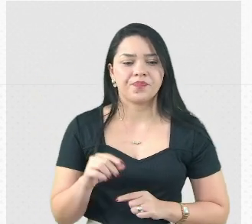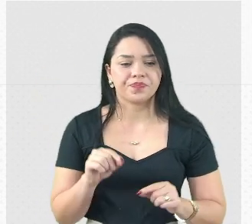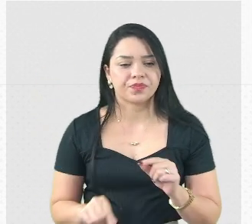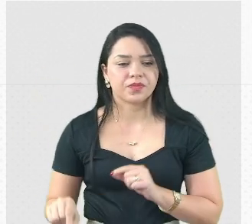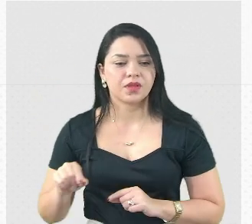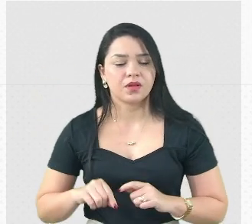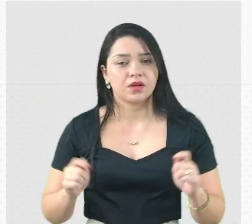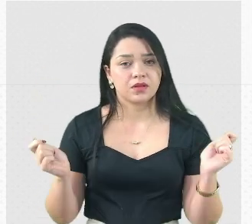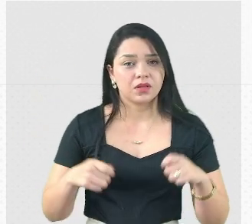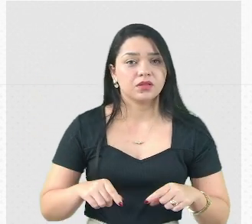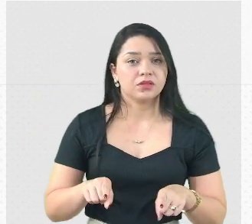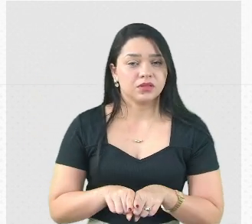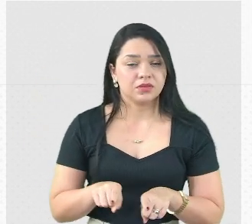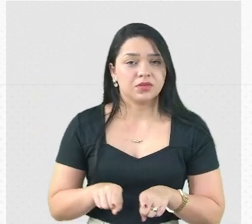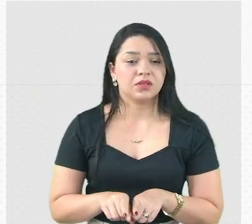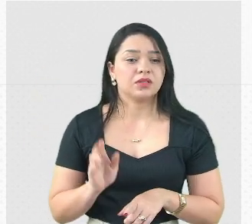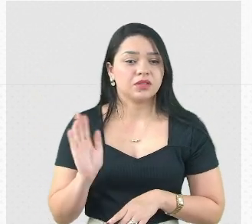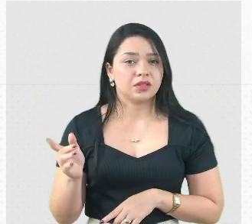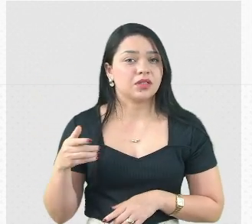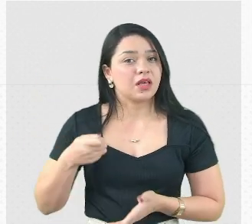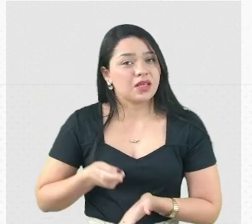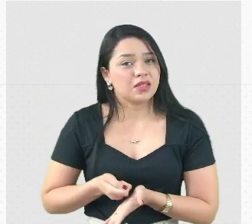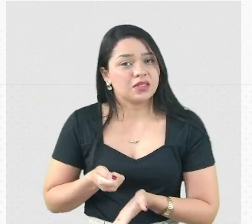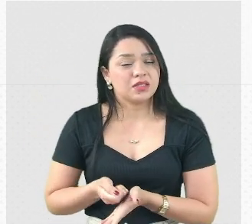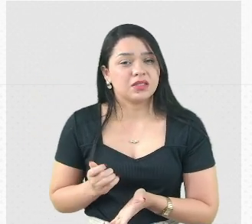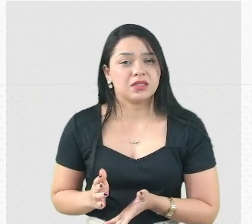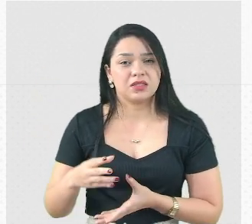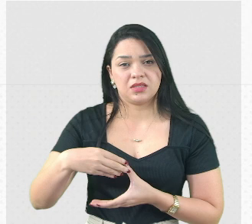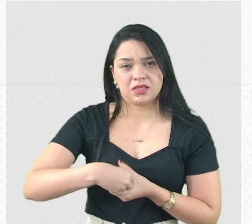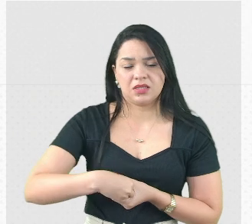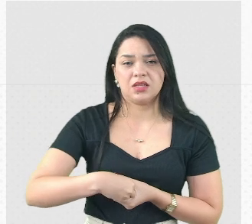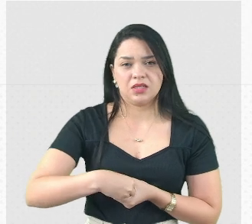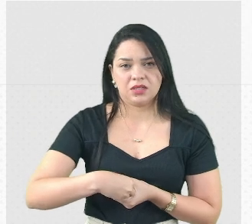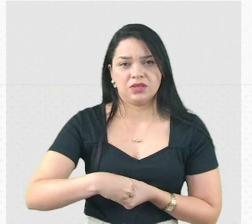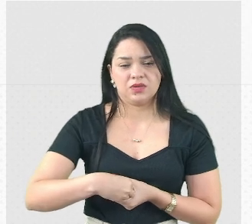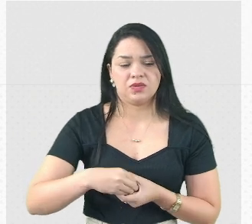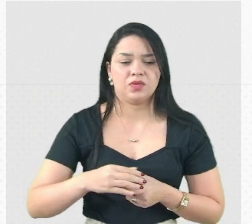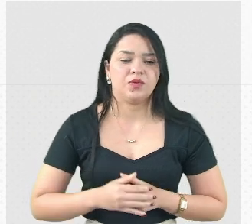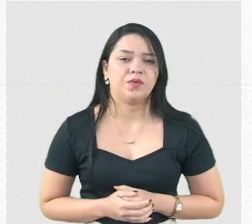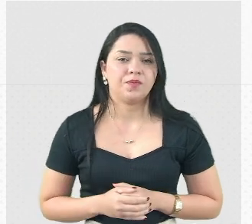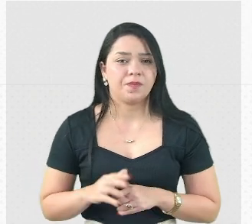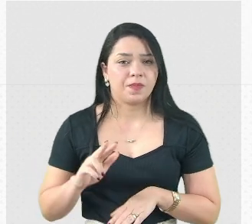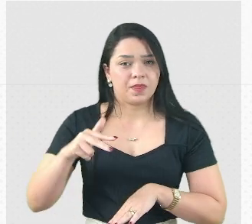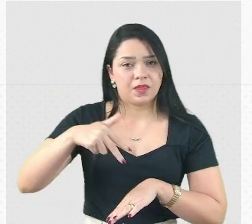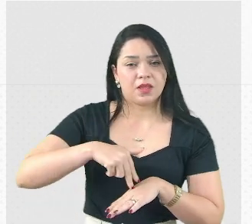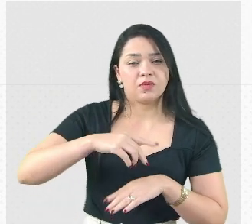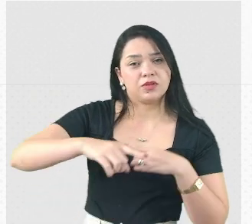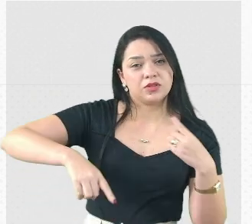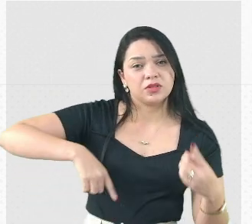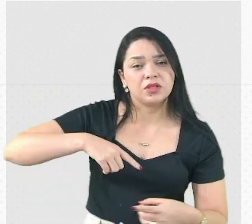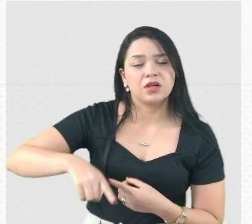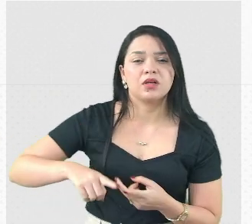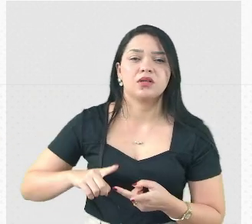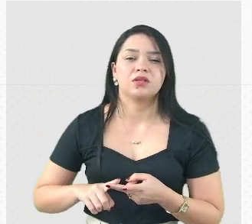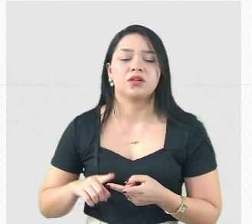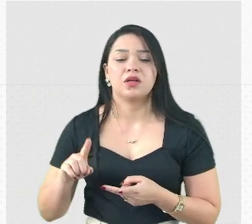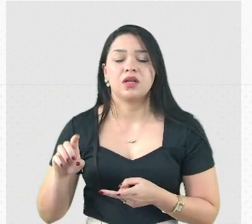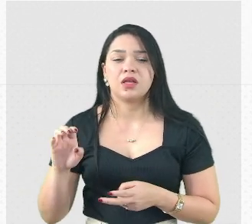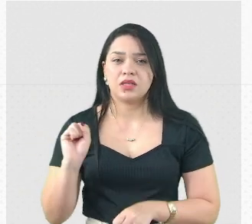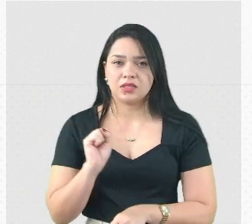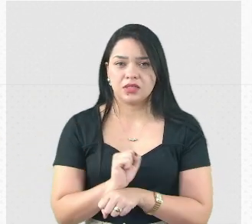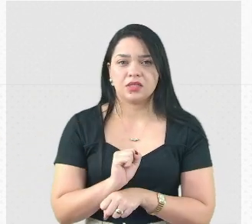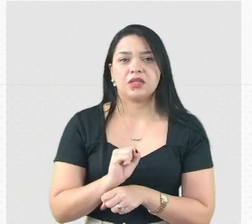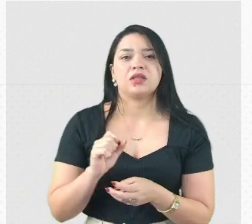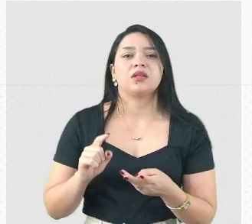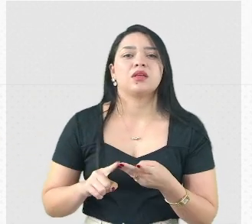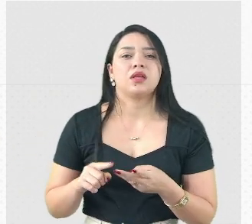das capacidades físicas que é muito exigida dentro da ginástica. O equilíbrio dinâmico, o equilíbrio estático, o